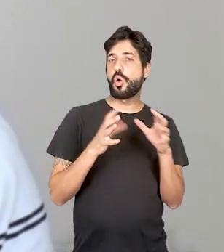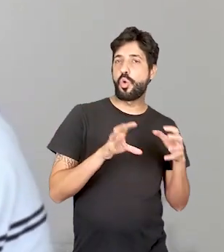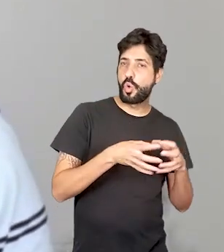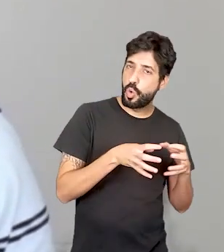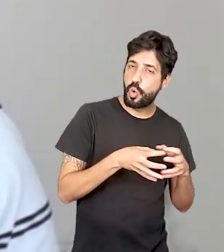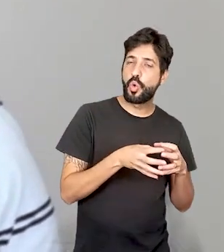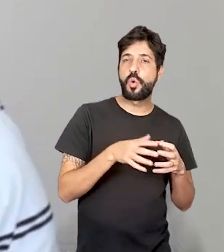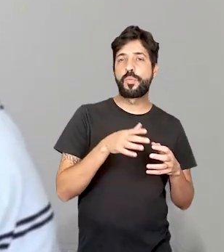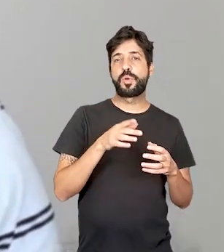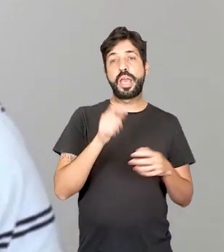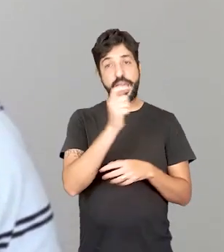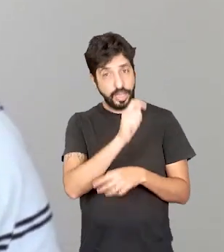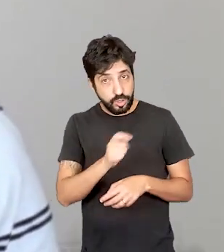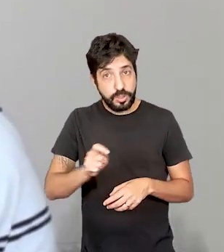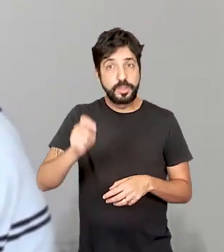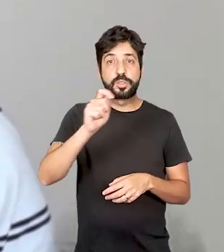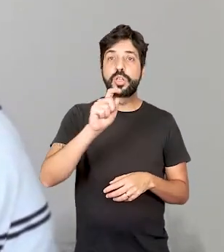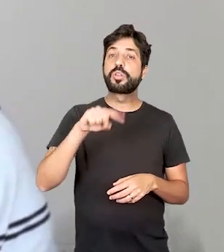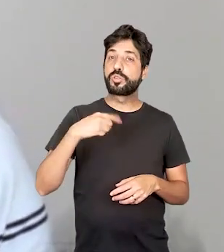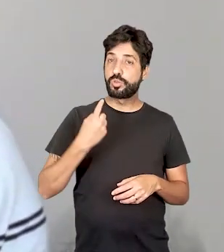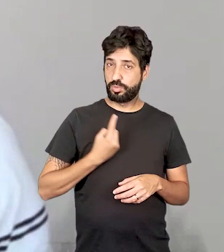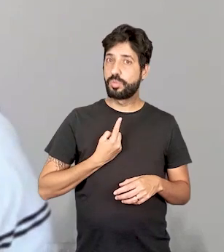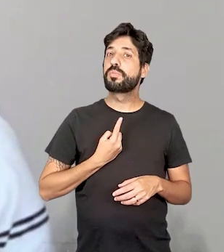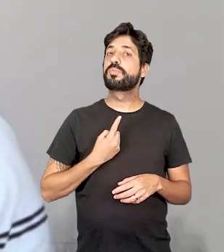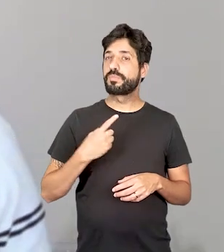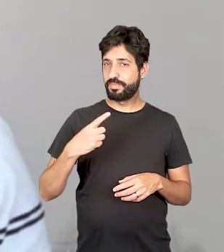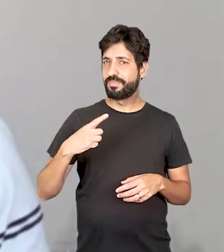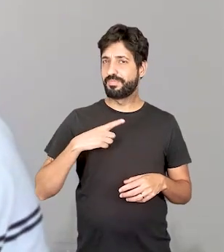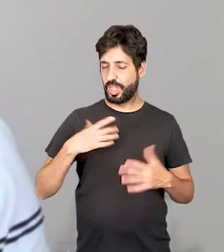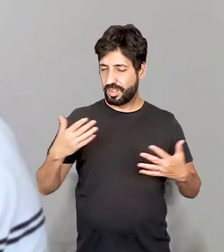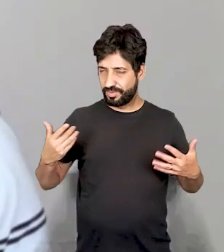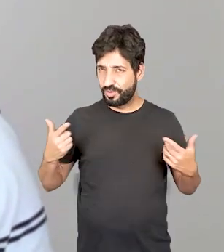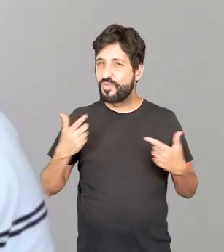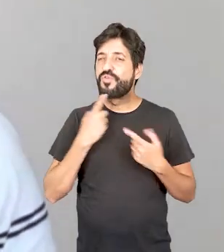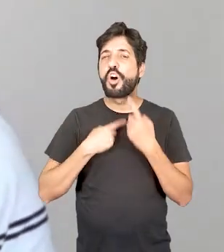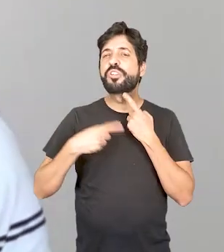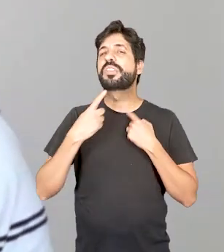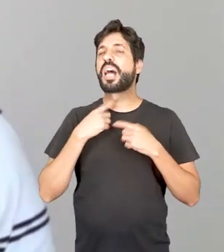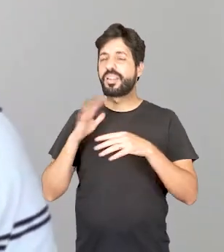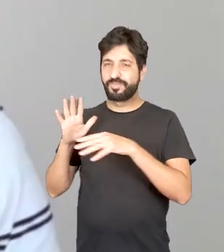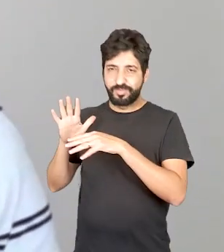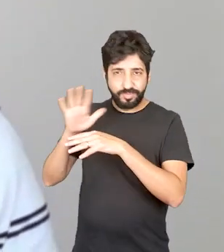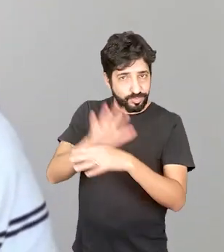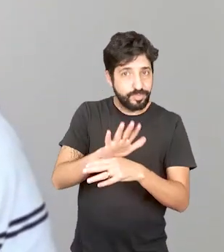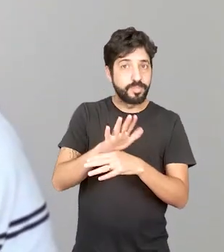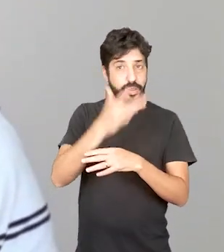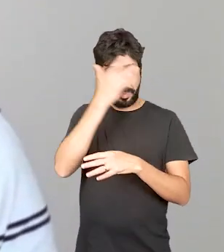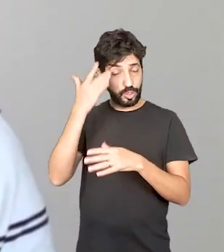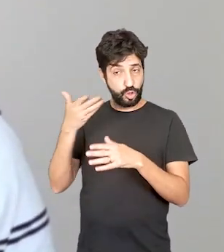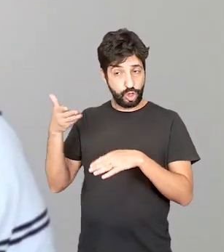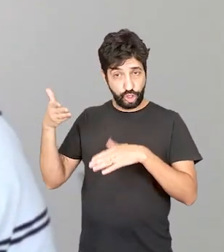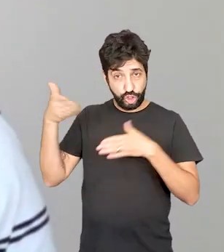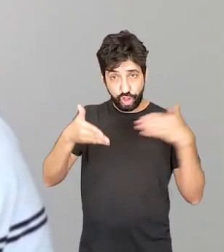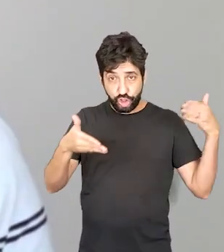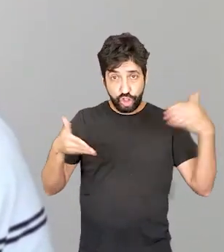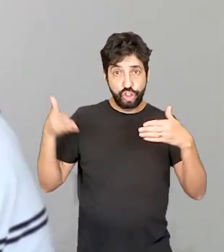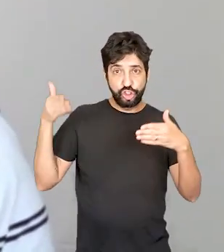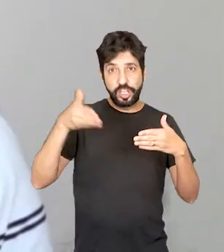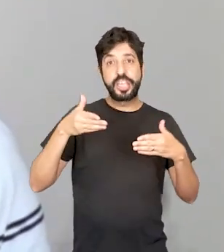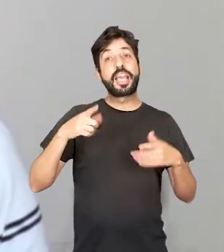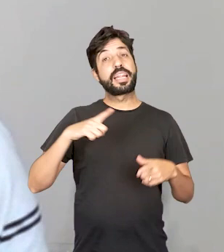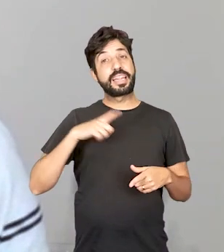alguns grupos e algumas associações, nós somos muito dispostos a ajudar a todos aqueles que chegam, a todos aqueles